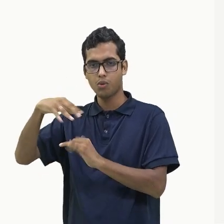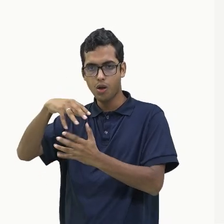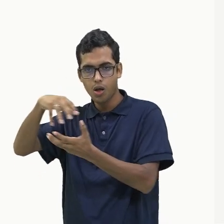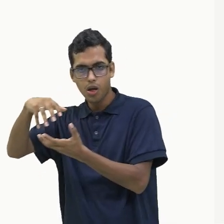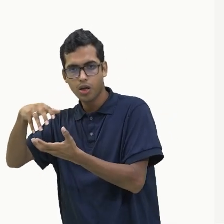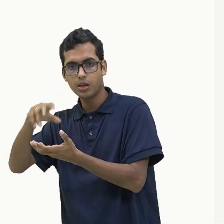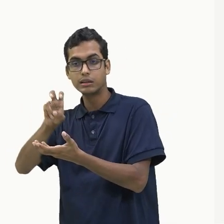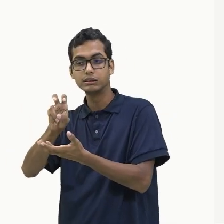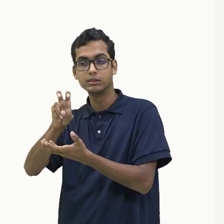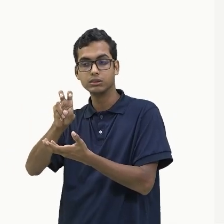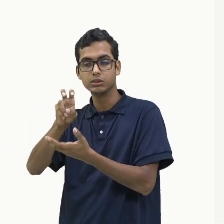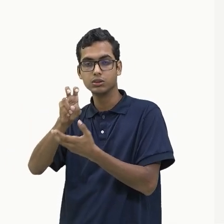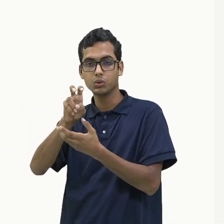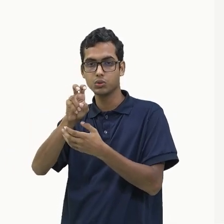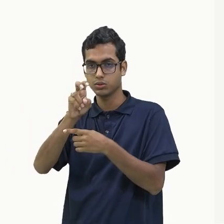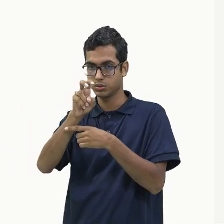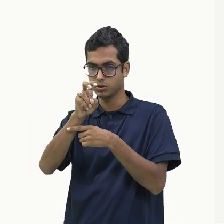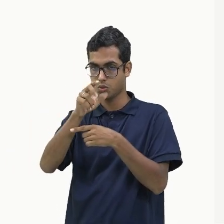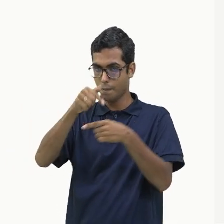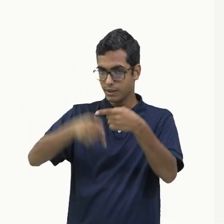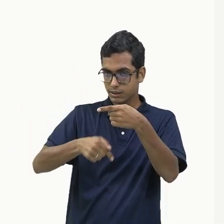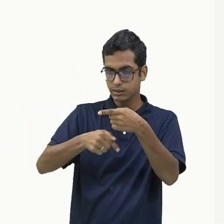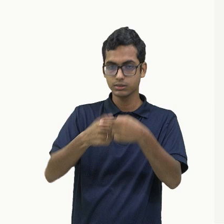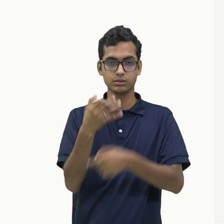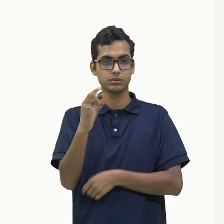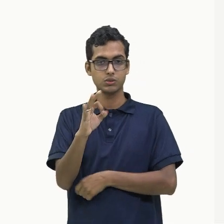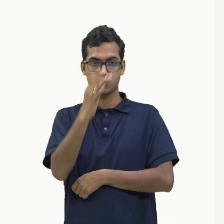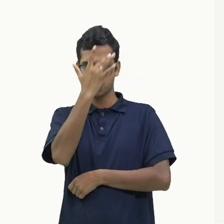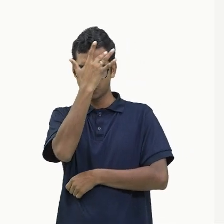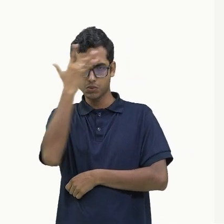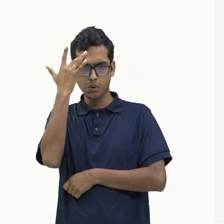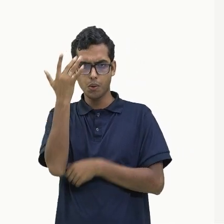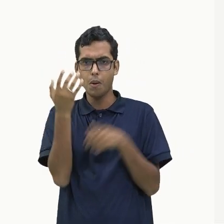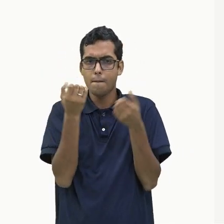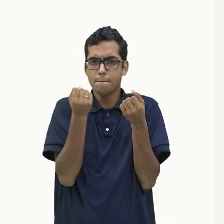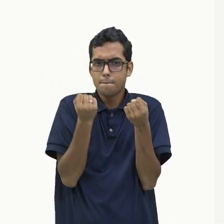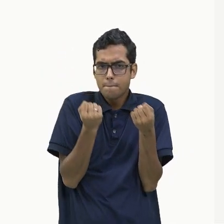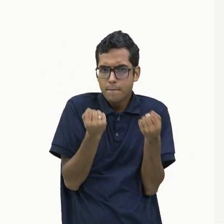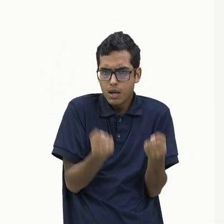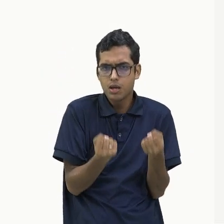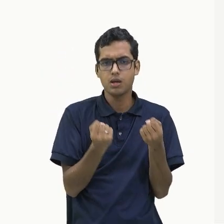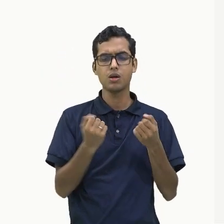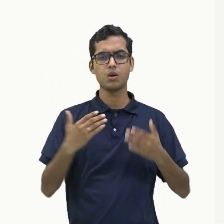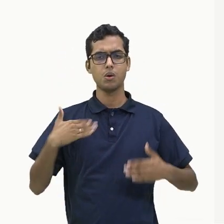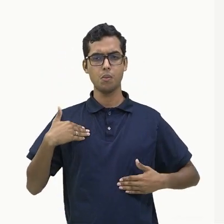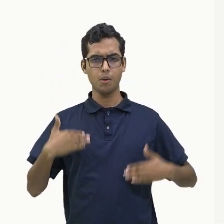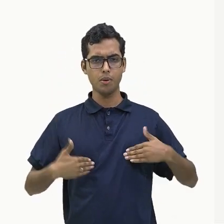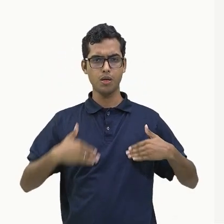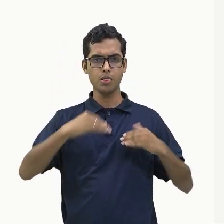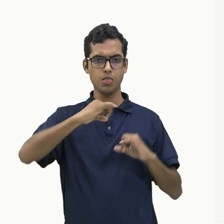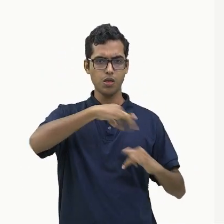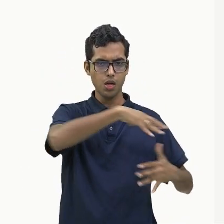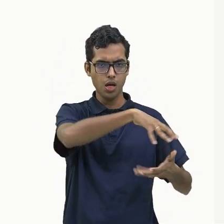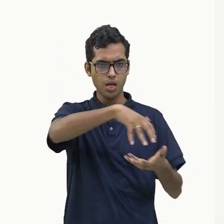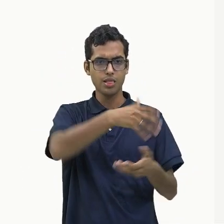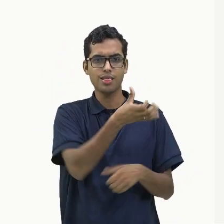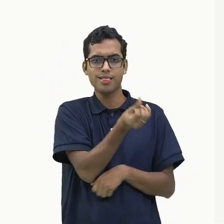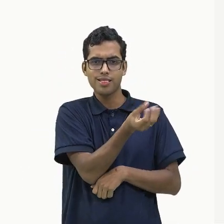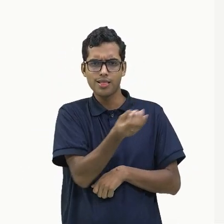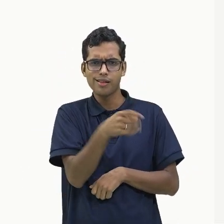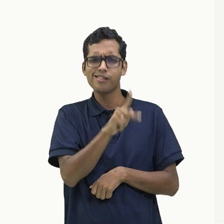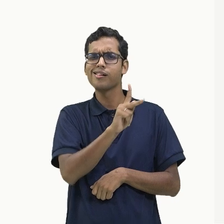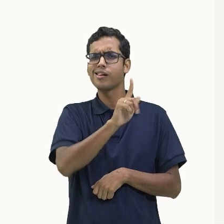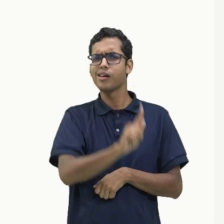Dessa forma, o peso de uma pessoa que na Terra pesa 60 quilos,